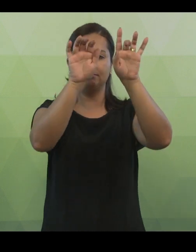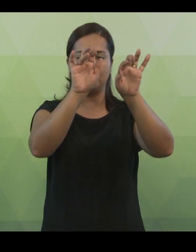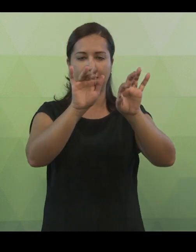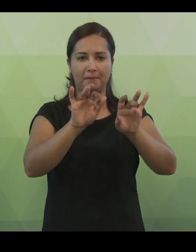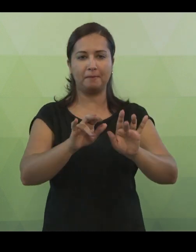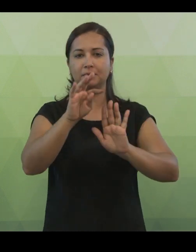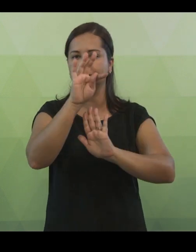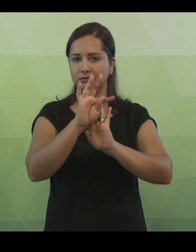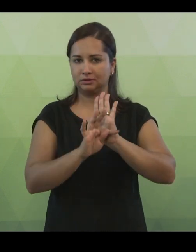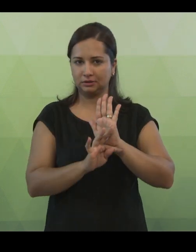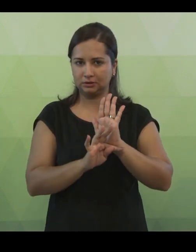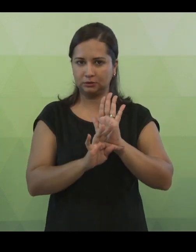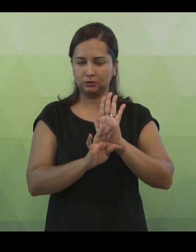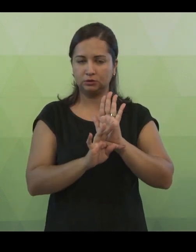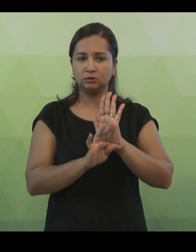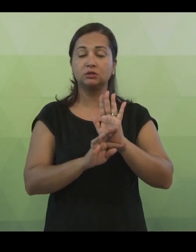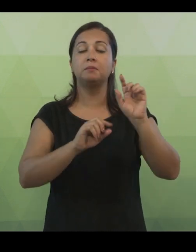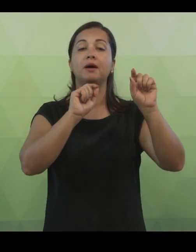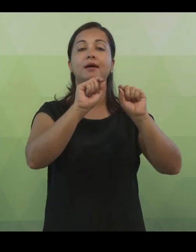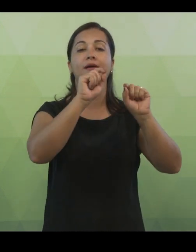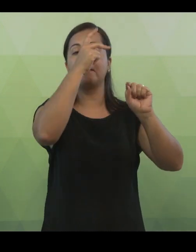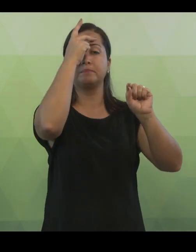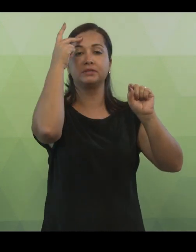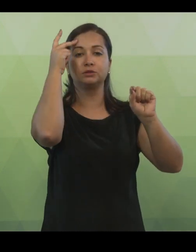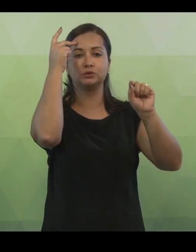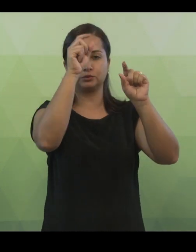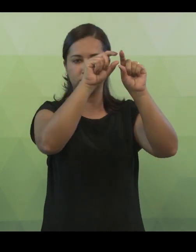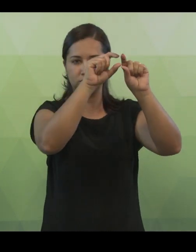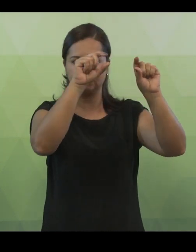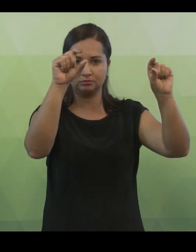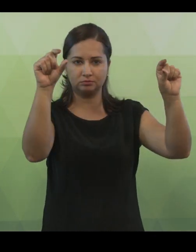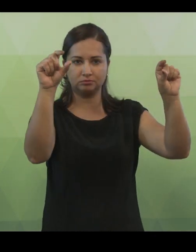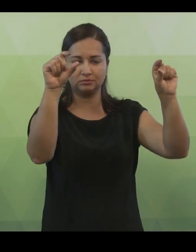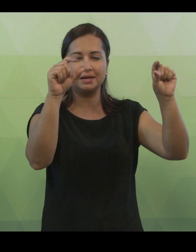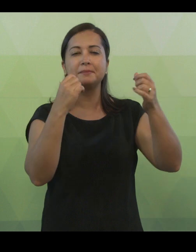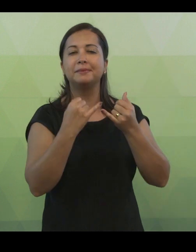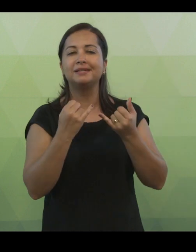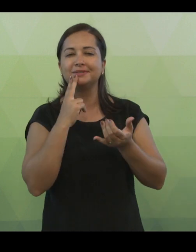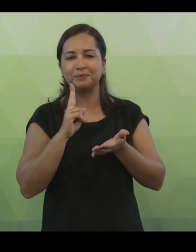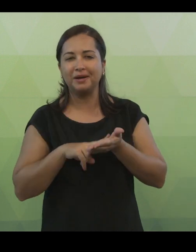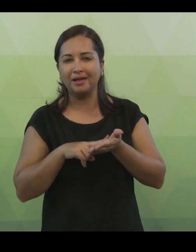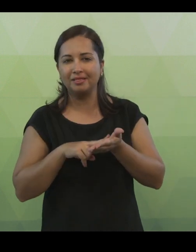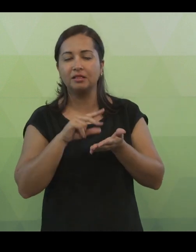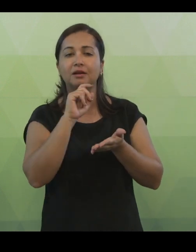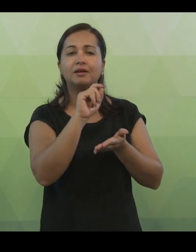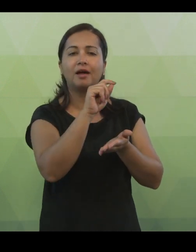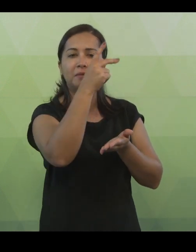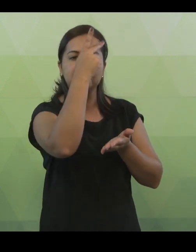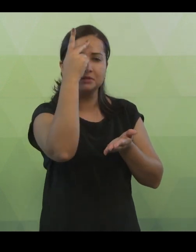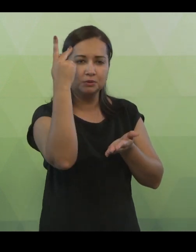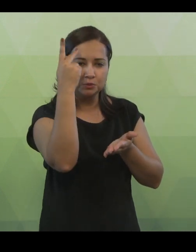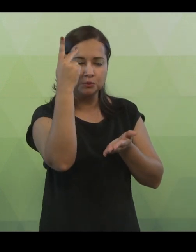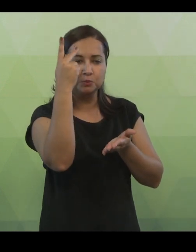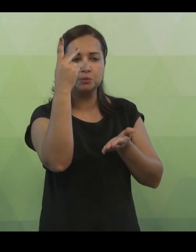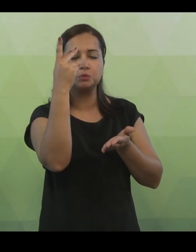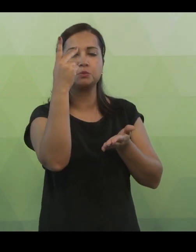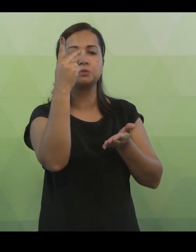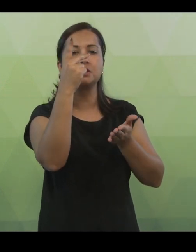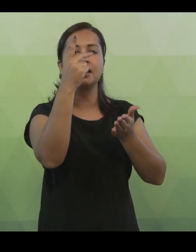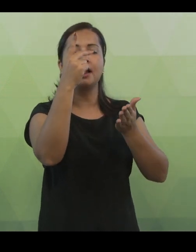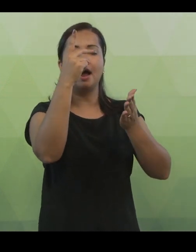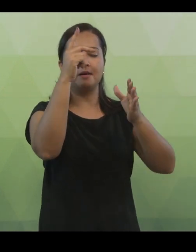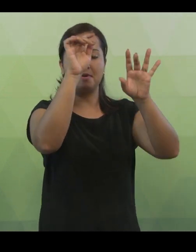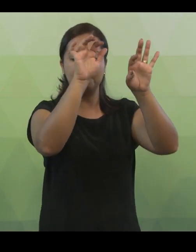a mensagem, tá? Né? Diz para quem é aquela mensagem, né, como se fosse uma carta, né, para quem é o destinatário daquela mensagem, tá?